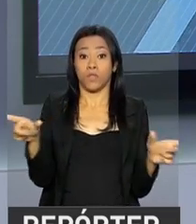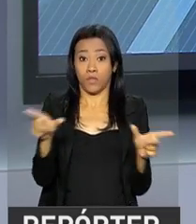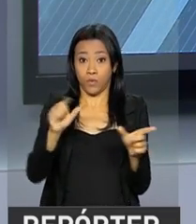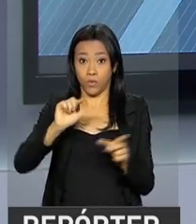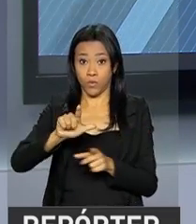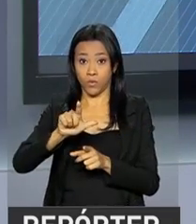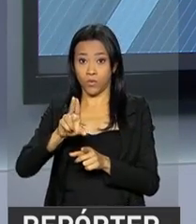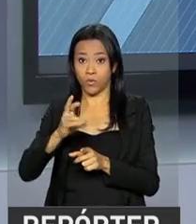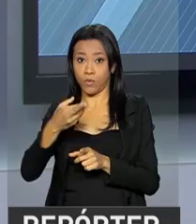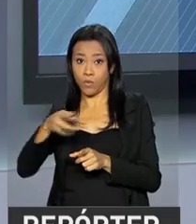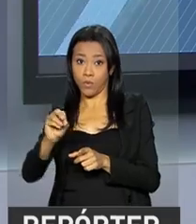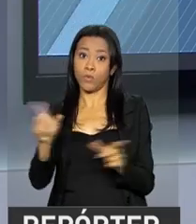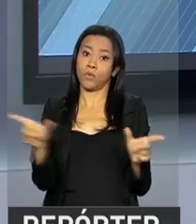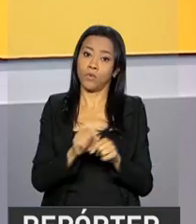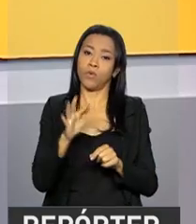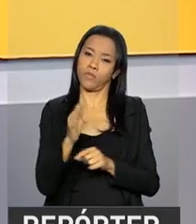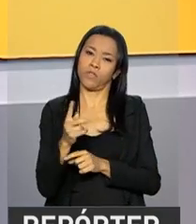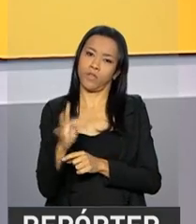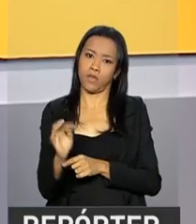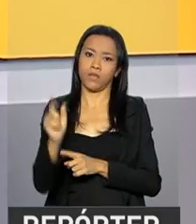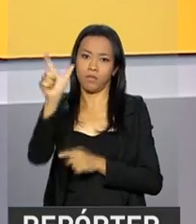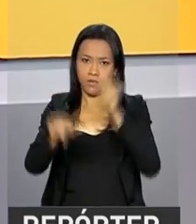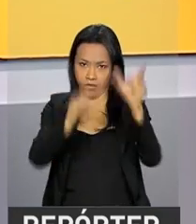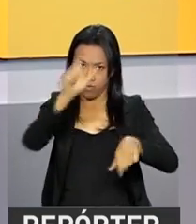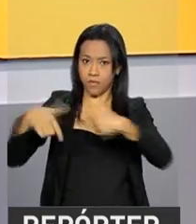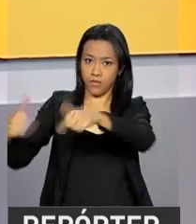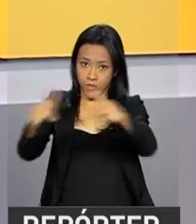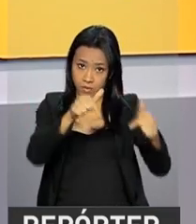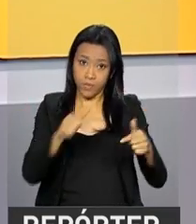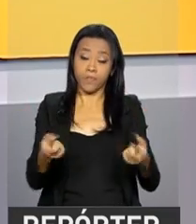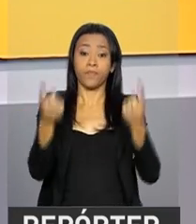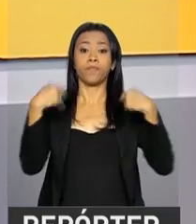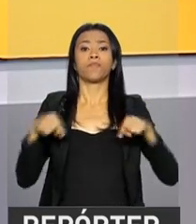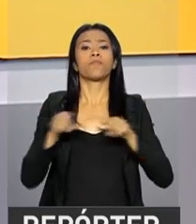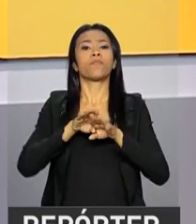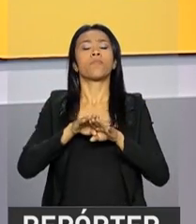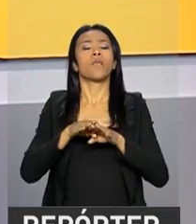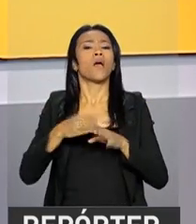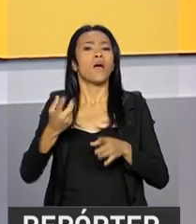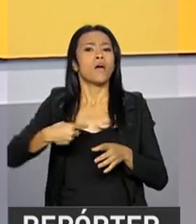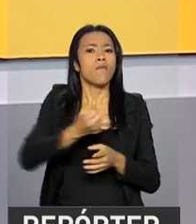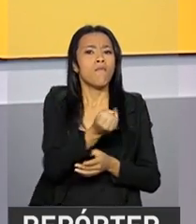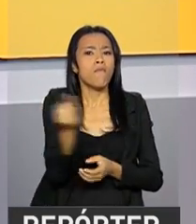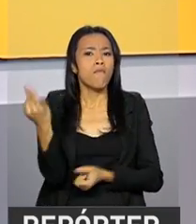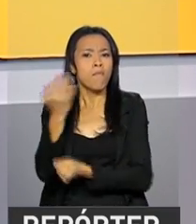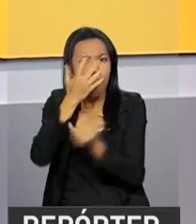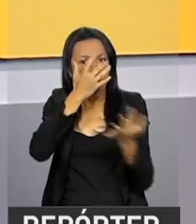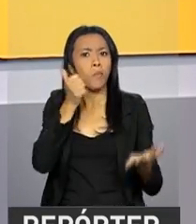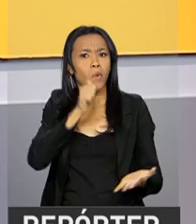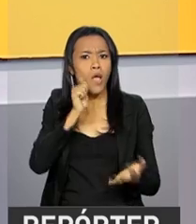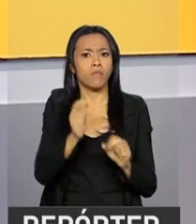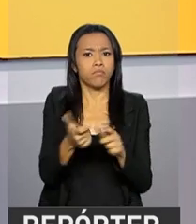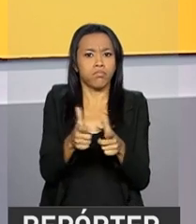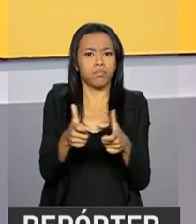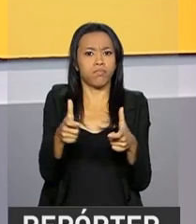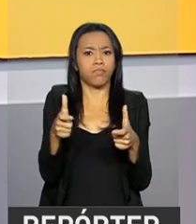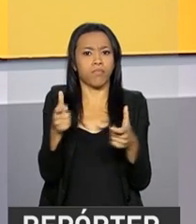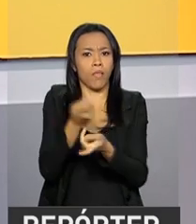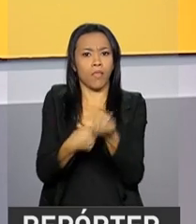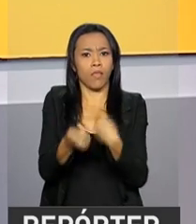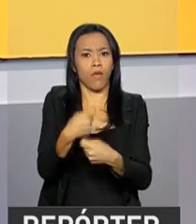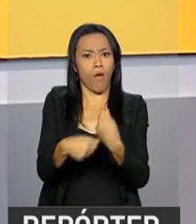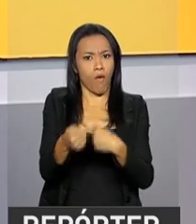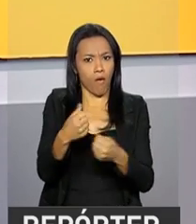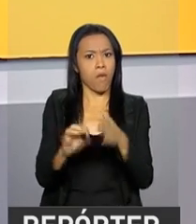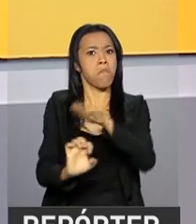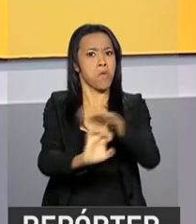aos trabalhadores número de mulheres que criam seus próprios negócios vem aumentando mundialmente